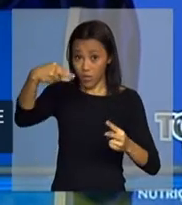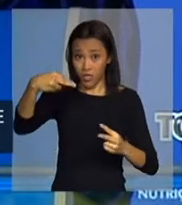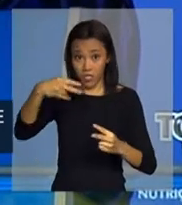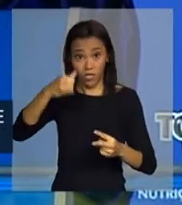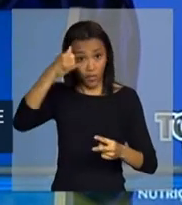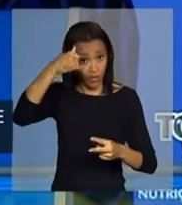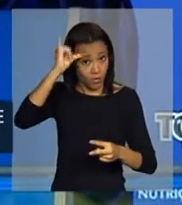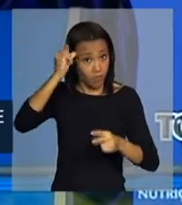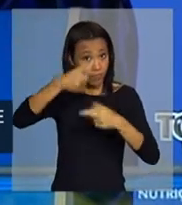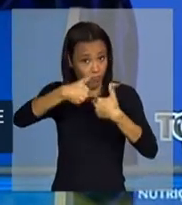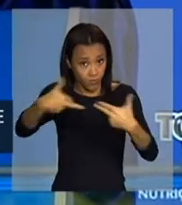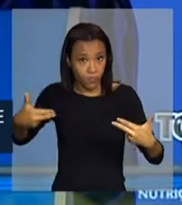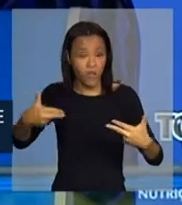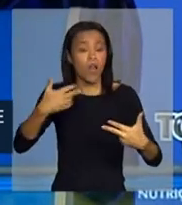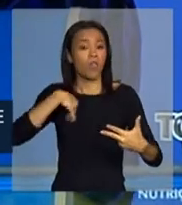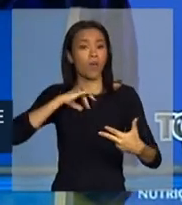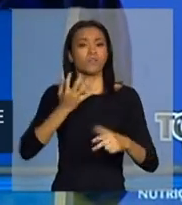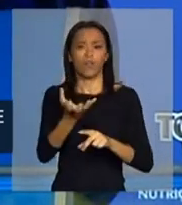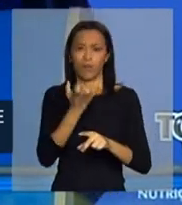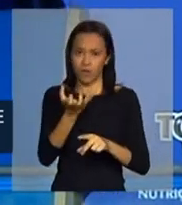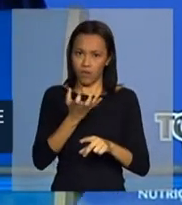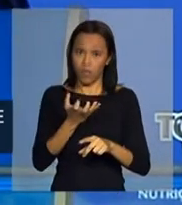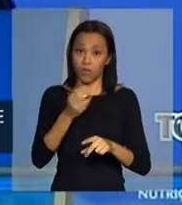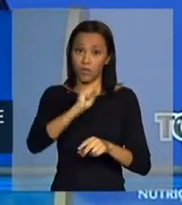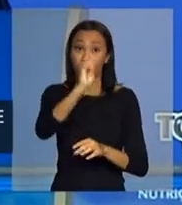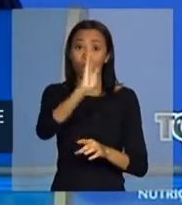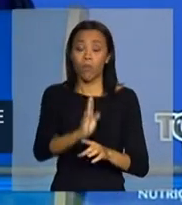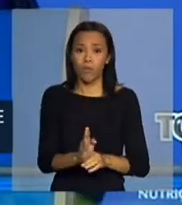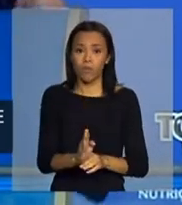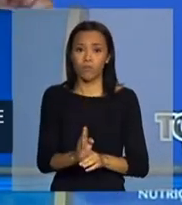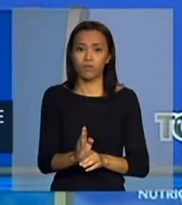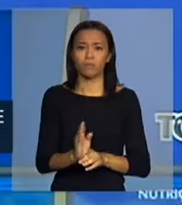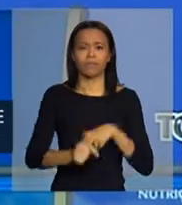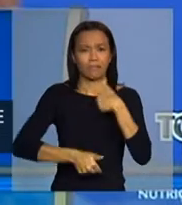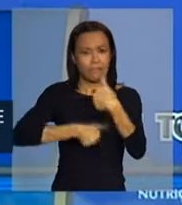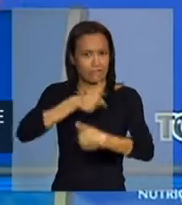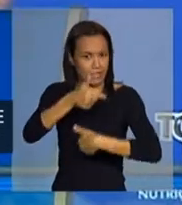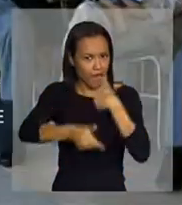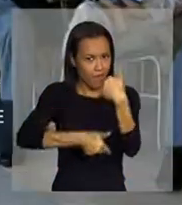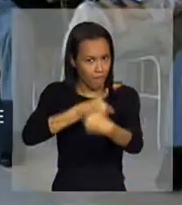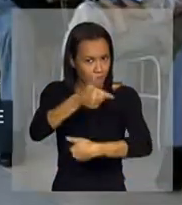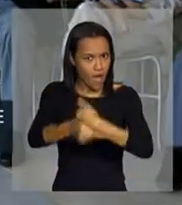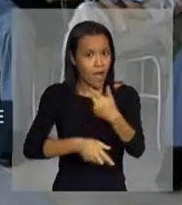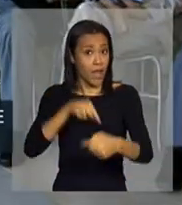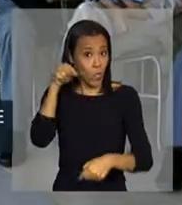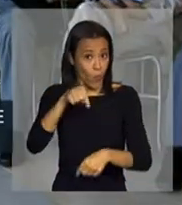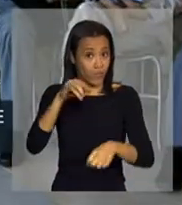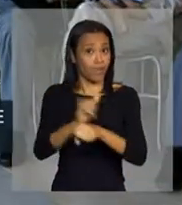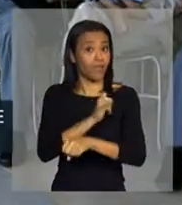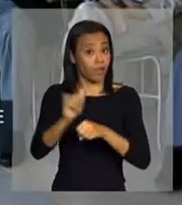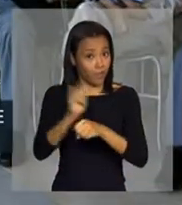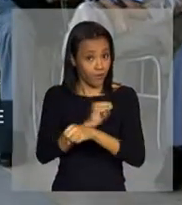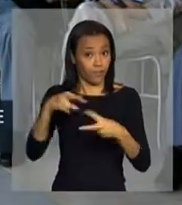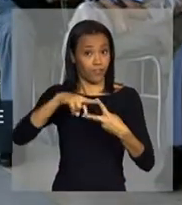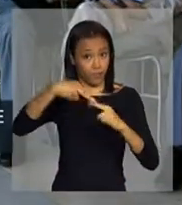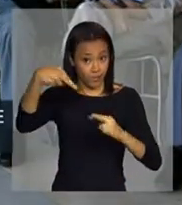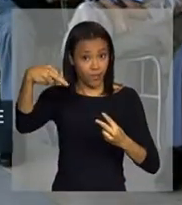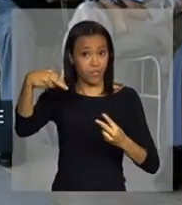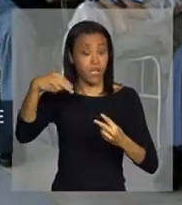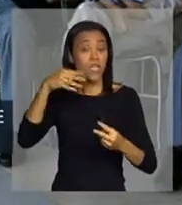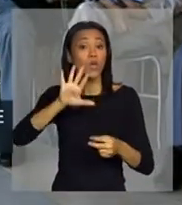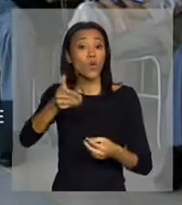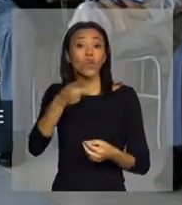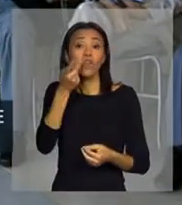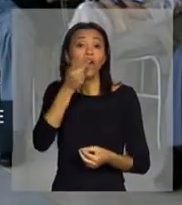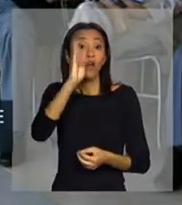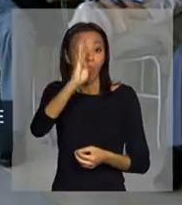rebanhos. Nós queremos que o Brasil trabalhe com esse instrumento numa mão. E aí, quando eu